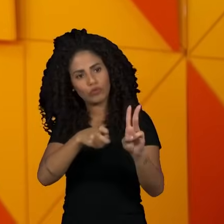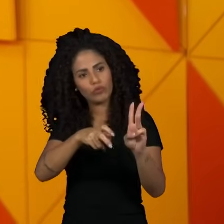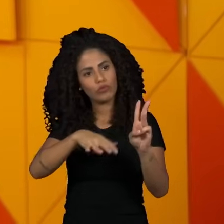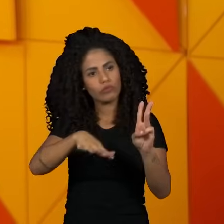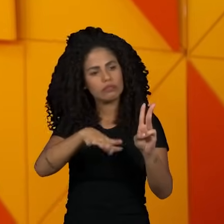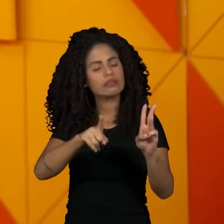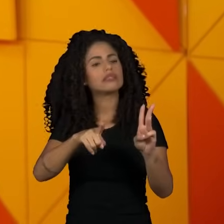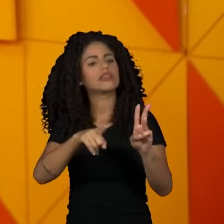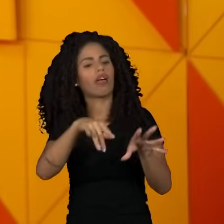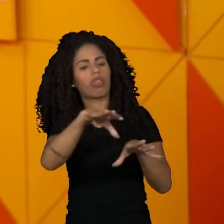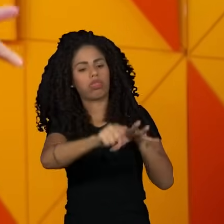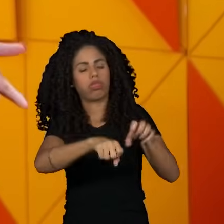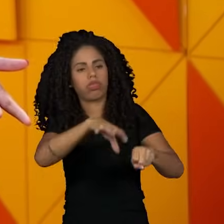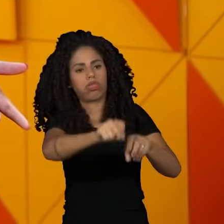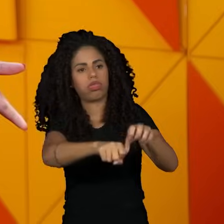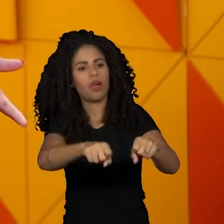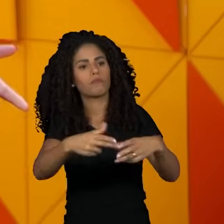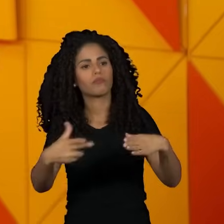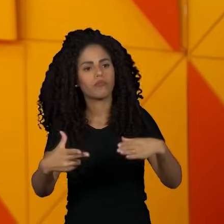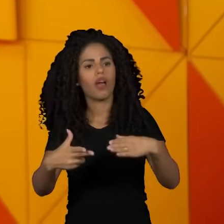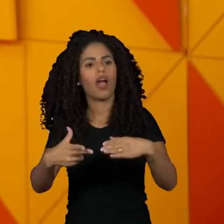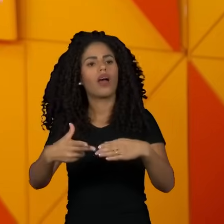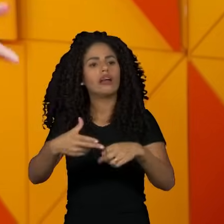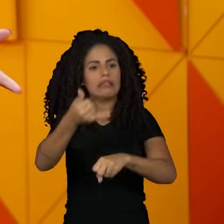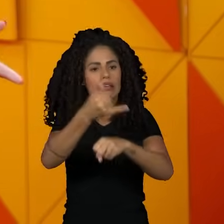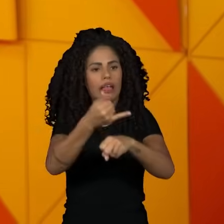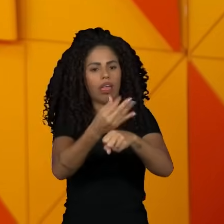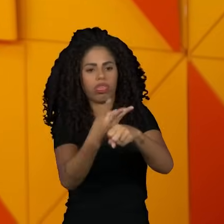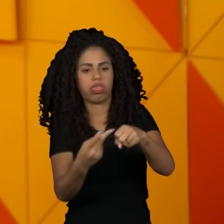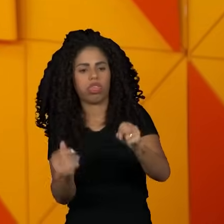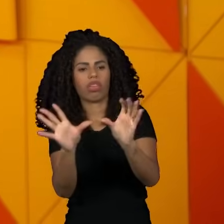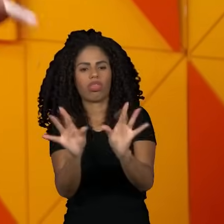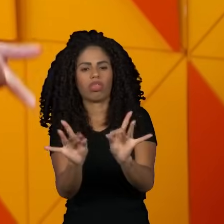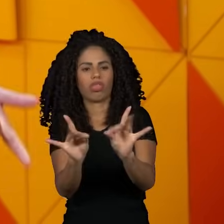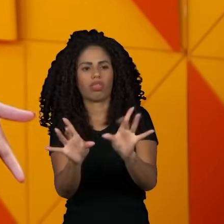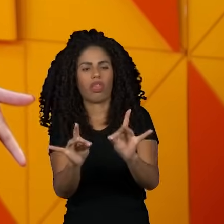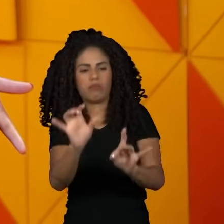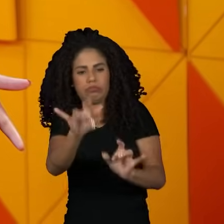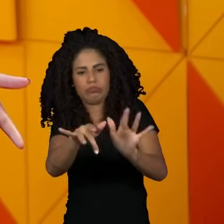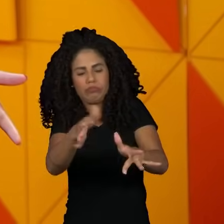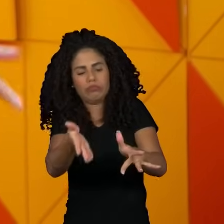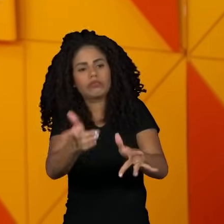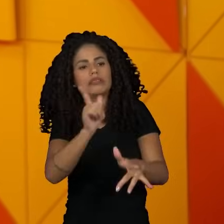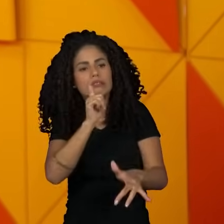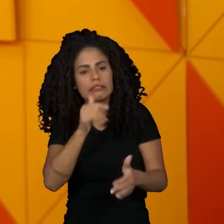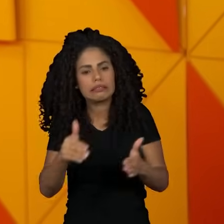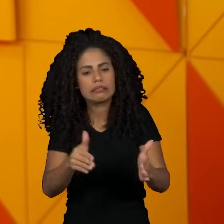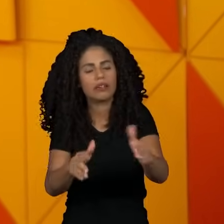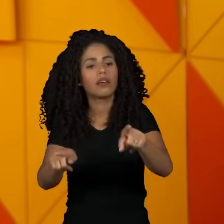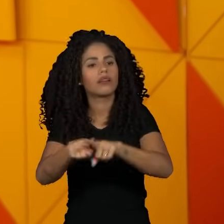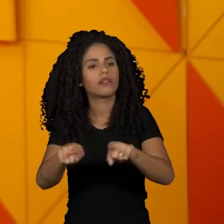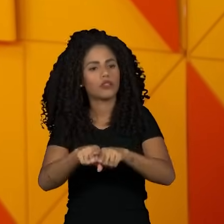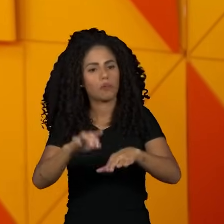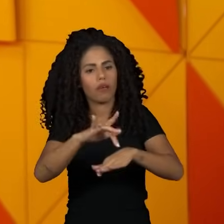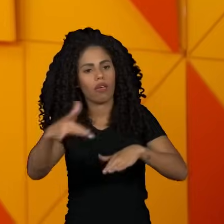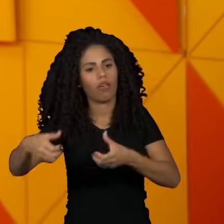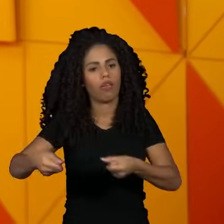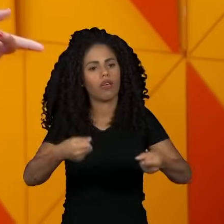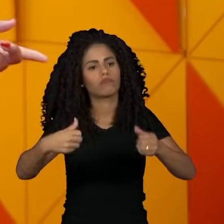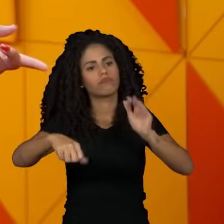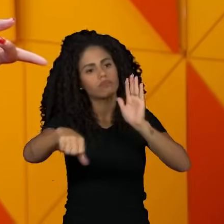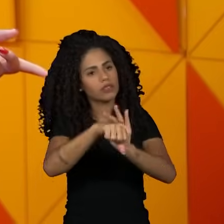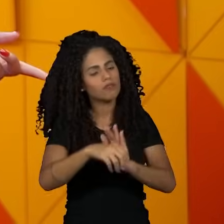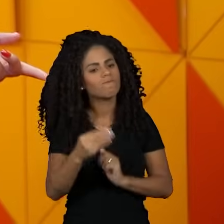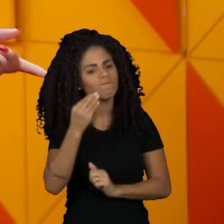serem dizimados pela colocação do mercúrio na água por conta de um garimpo que é muitas vezes ilegal, mas que estão lutando para